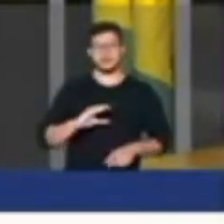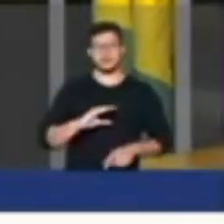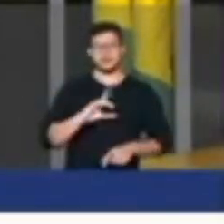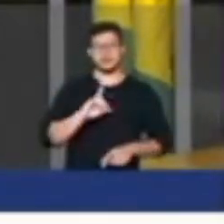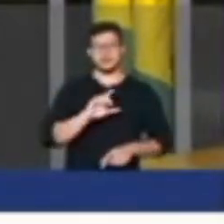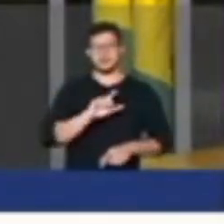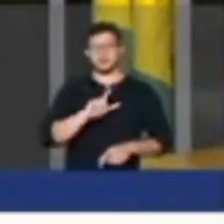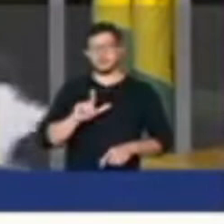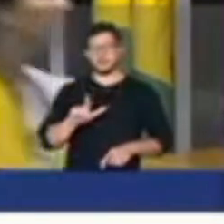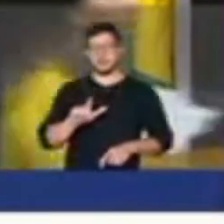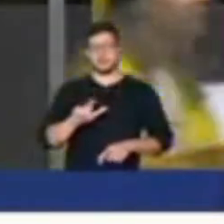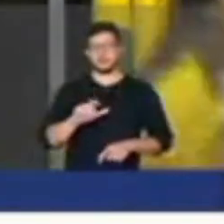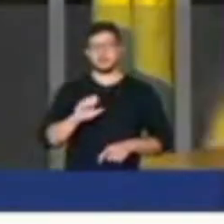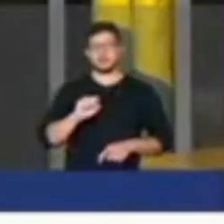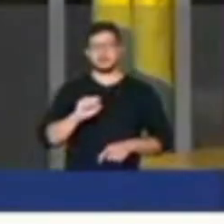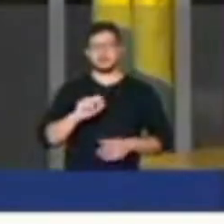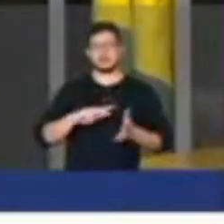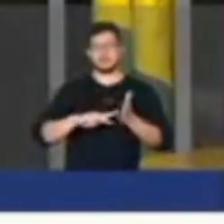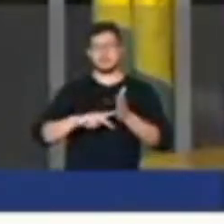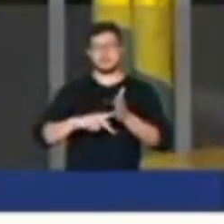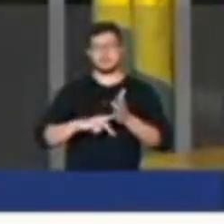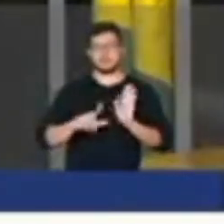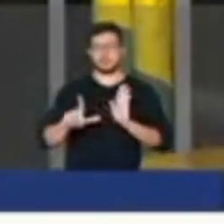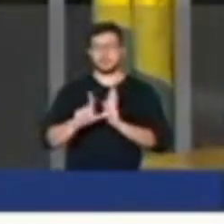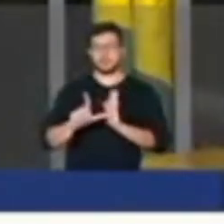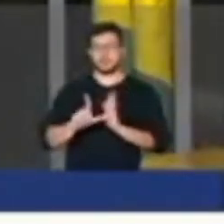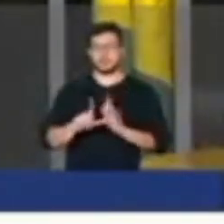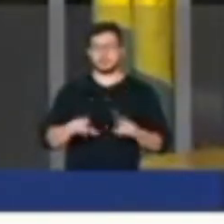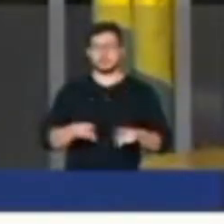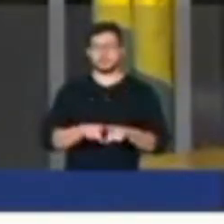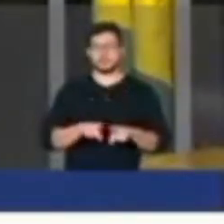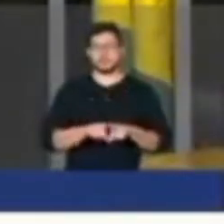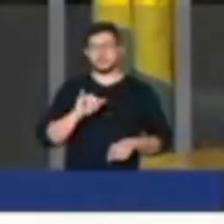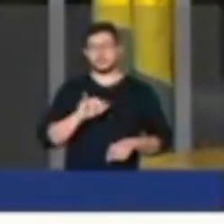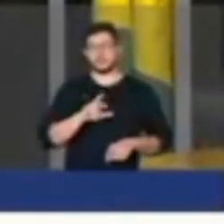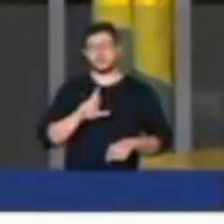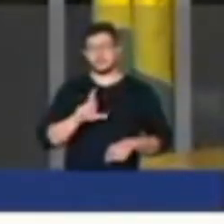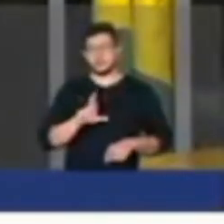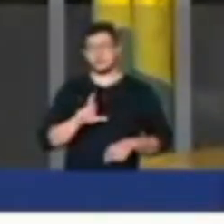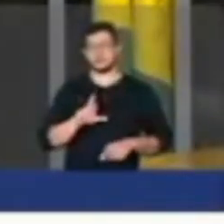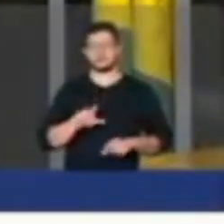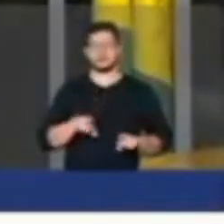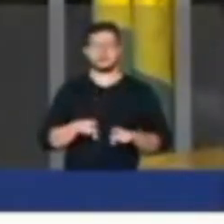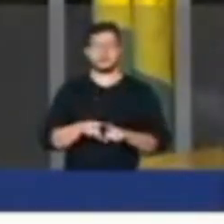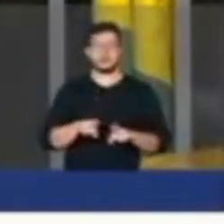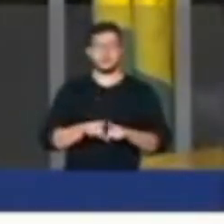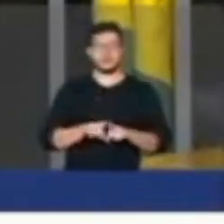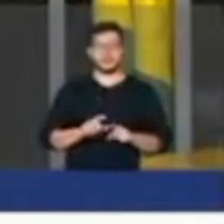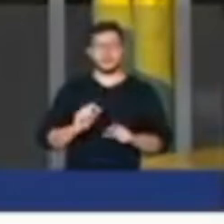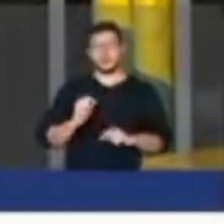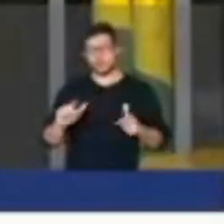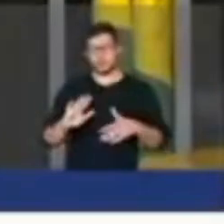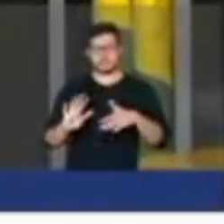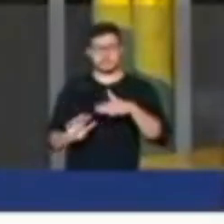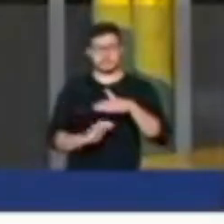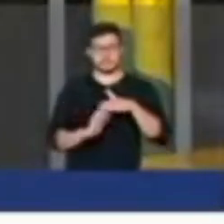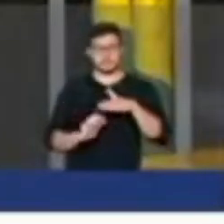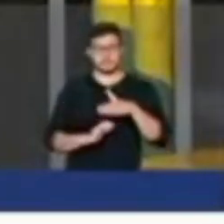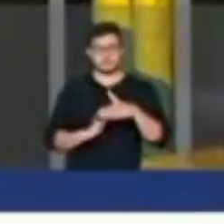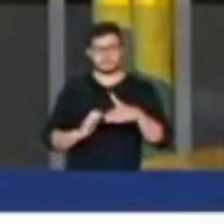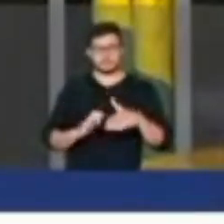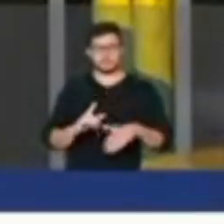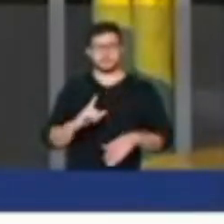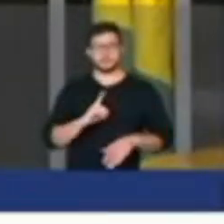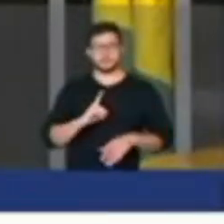do Sindilojas, da URI Santo Ângelo, que é a Universidade Regional Integrada, produtores e empresários, eu cito aqui meu amigo